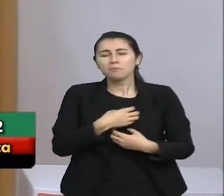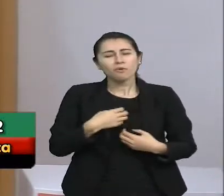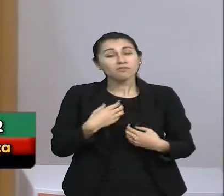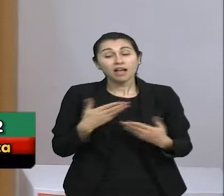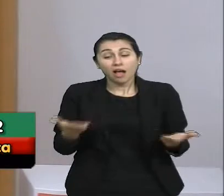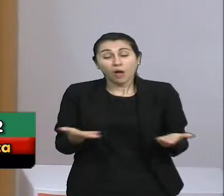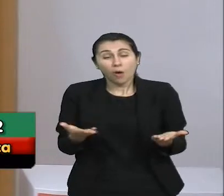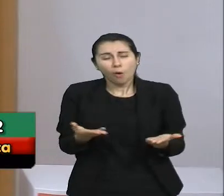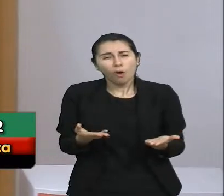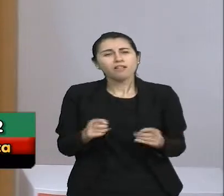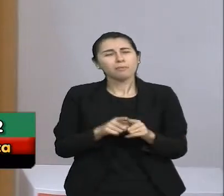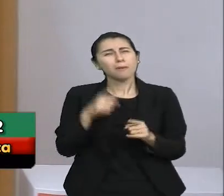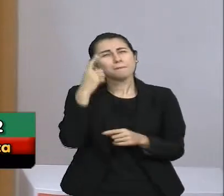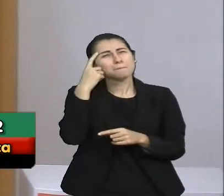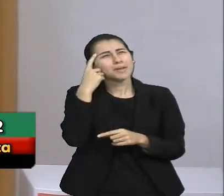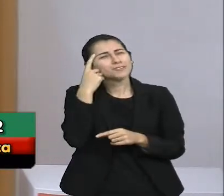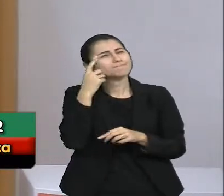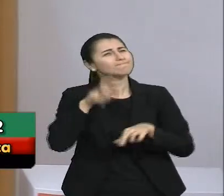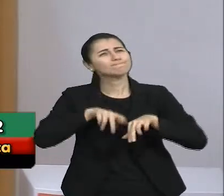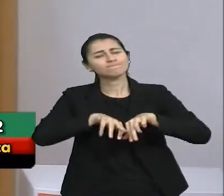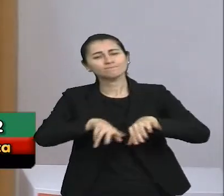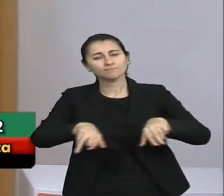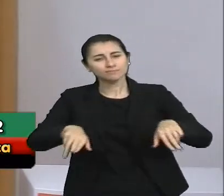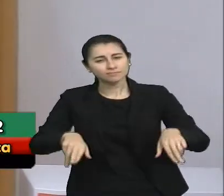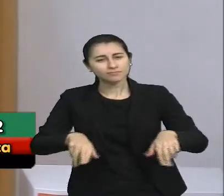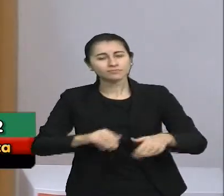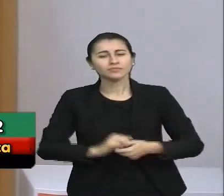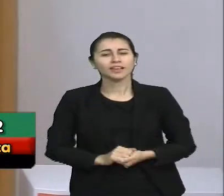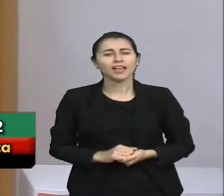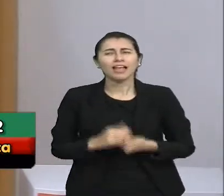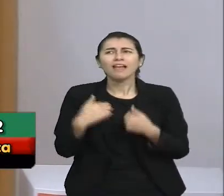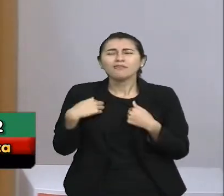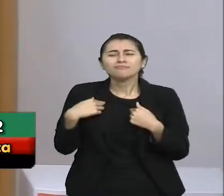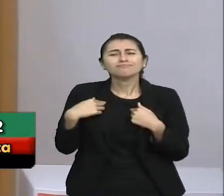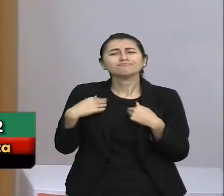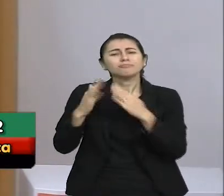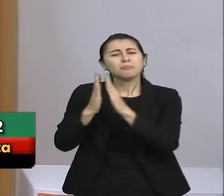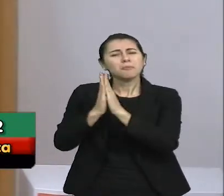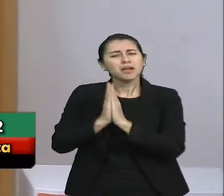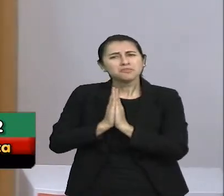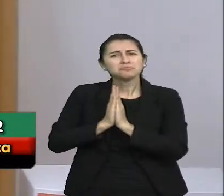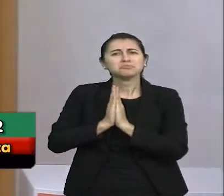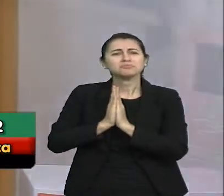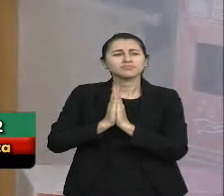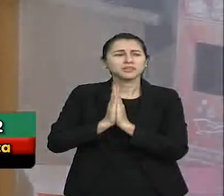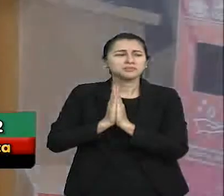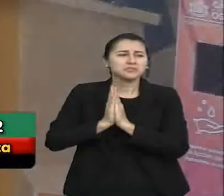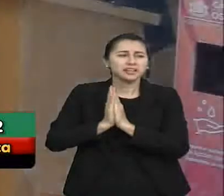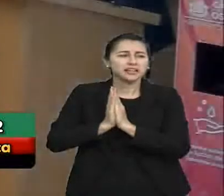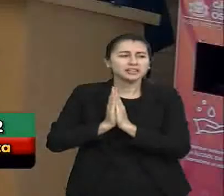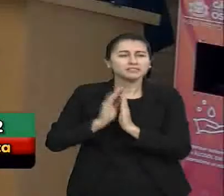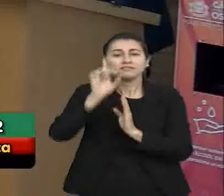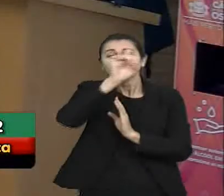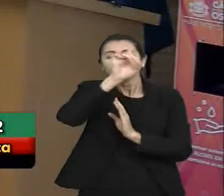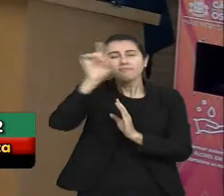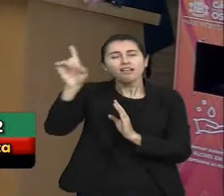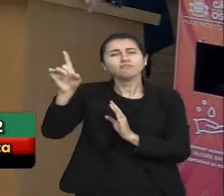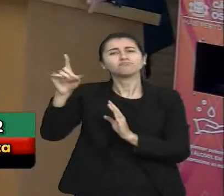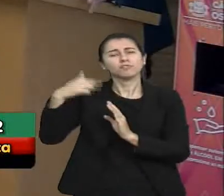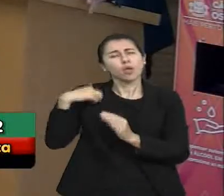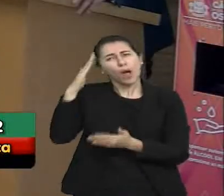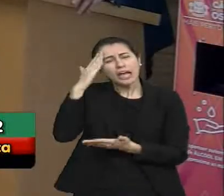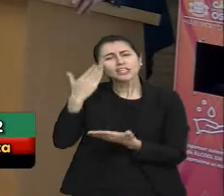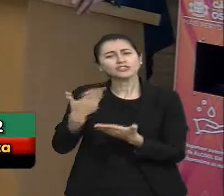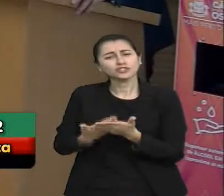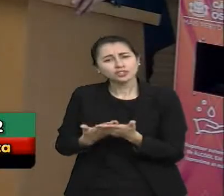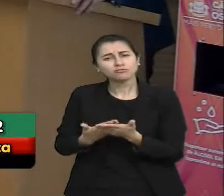nesse momento, e rogo que o sagrado que habita em mim e que eu congrego também